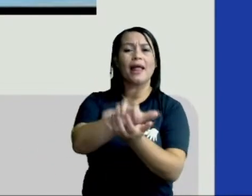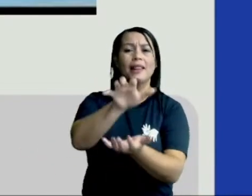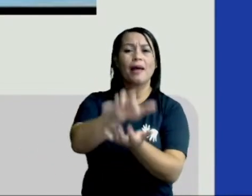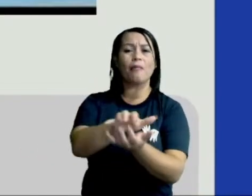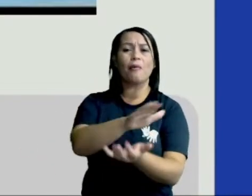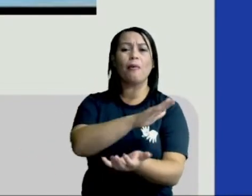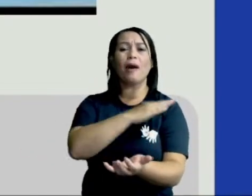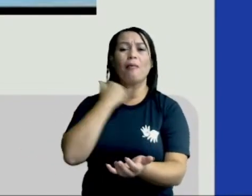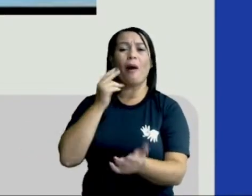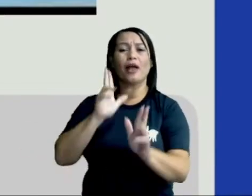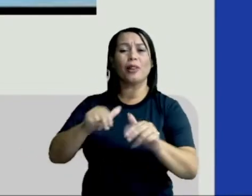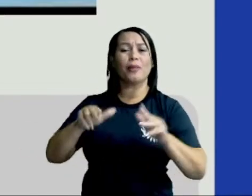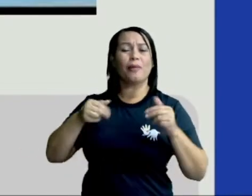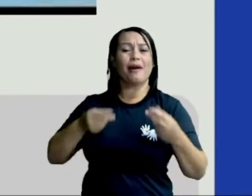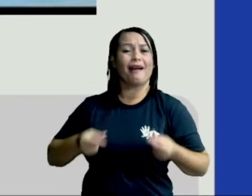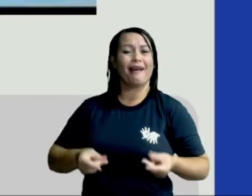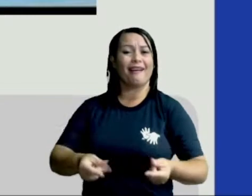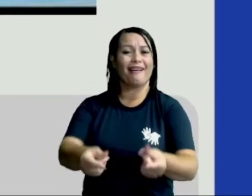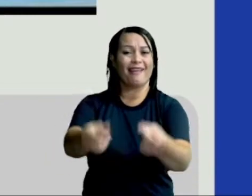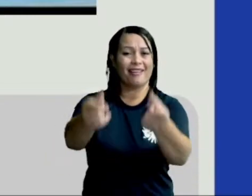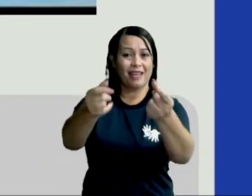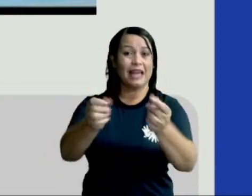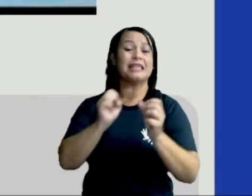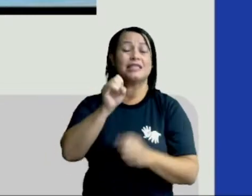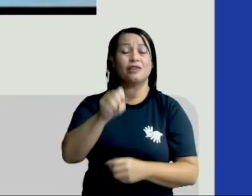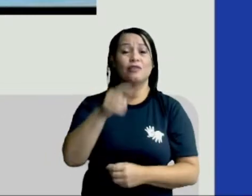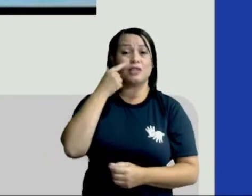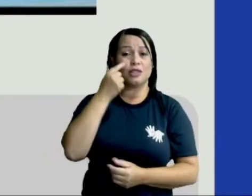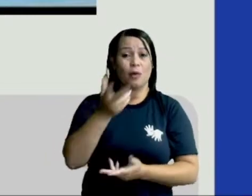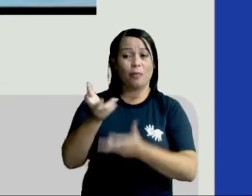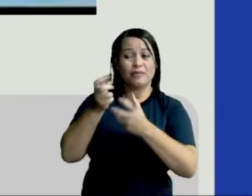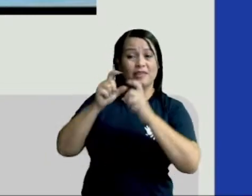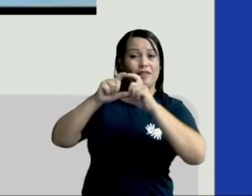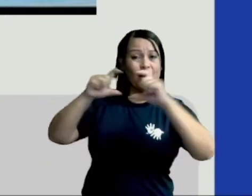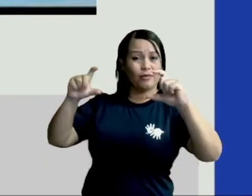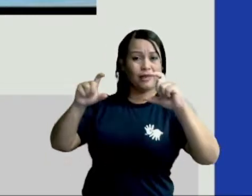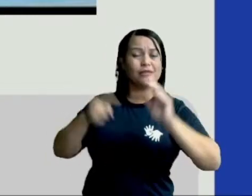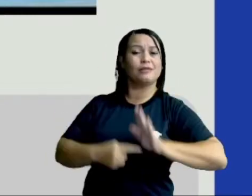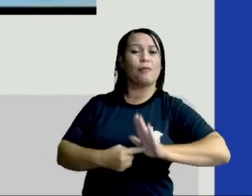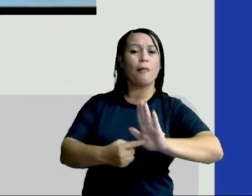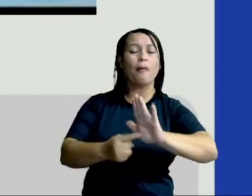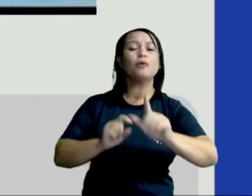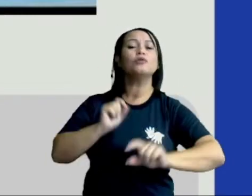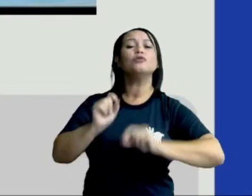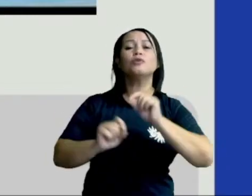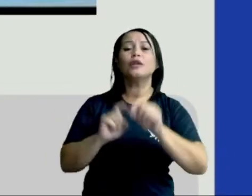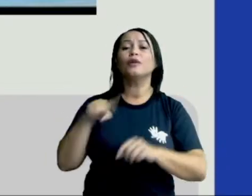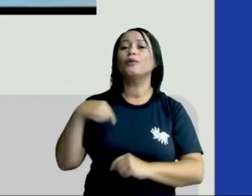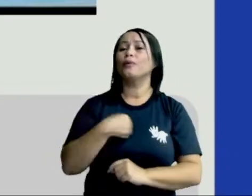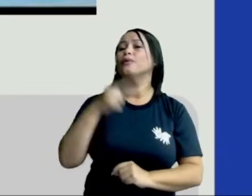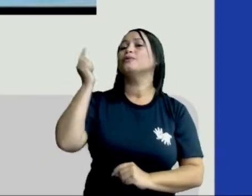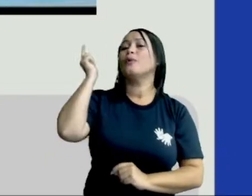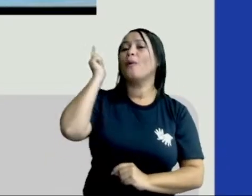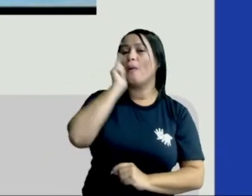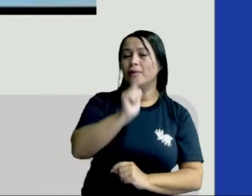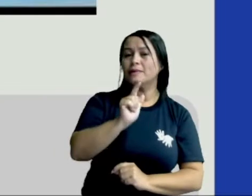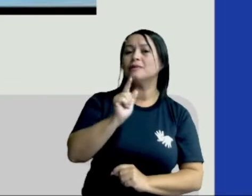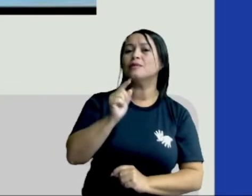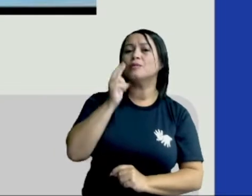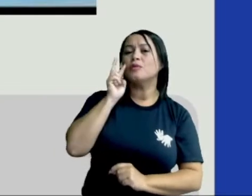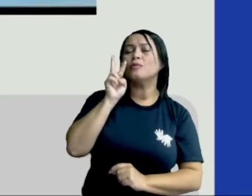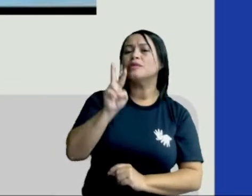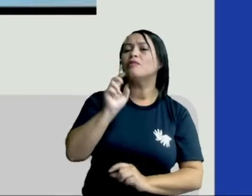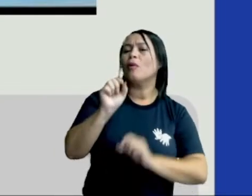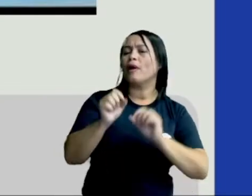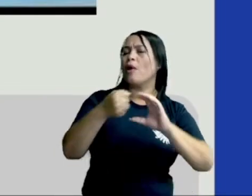Pernambuco imortal, imortal. Se você observar nesse trecho em destaque, a gente consegue observar